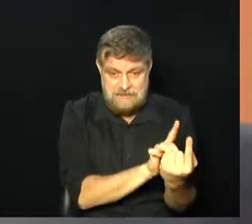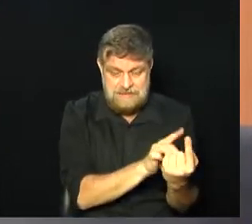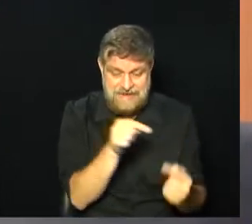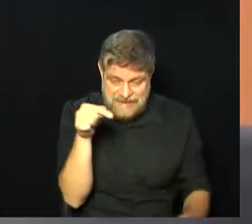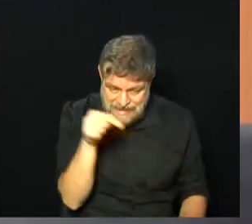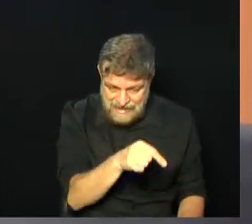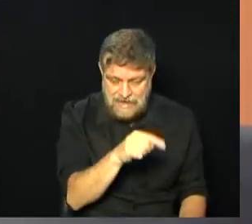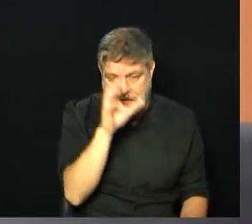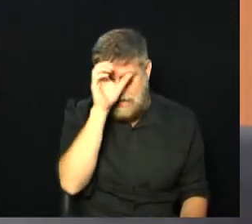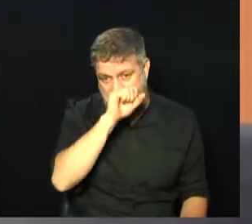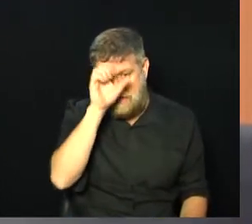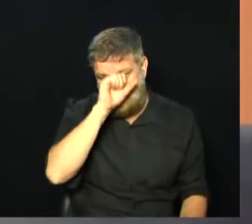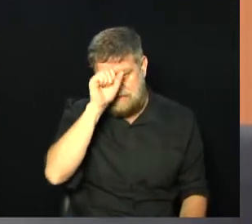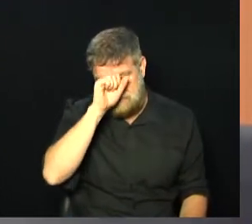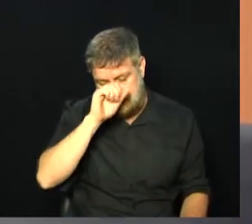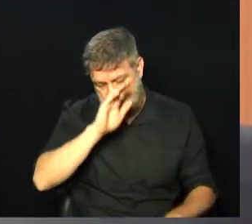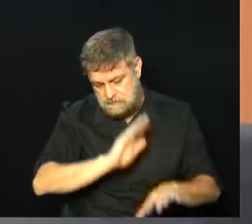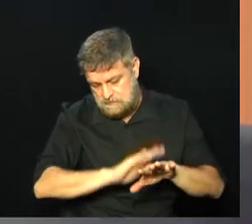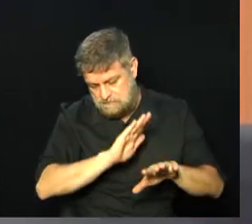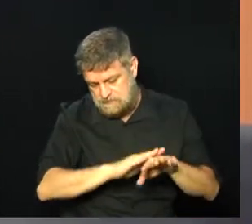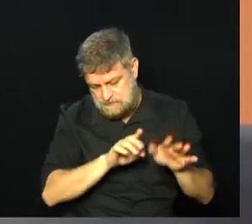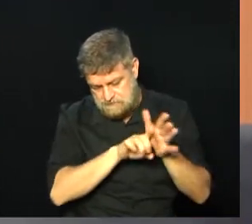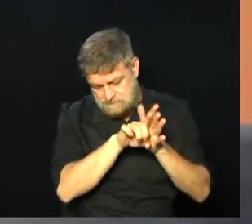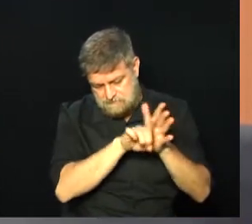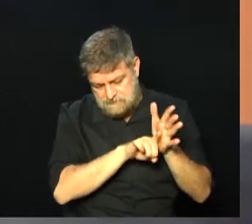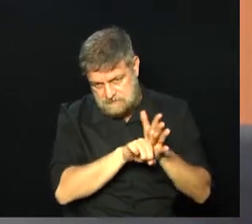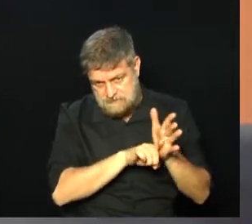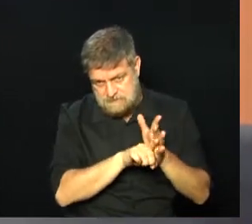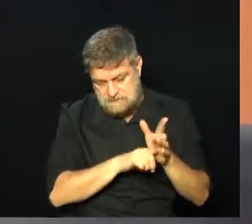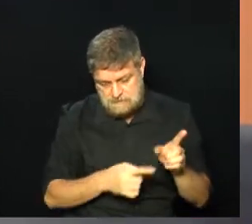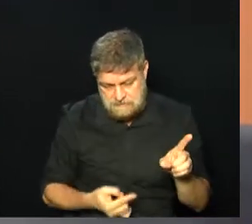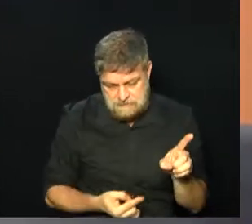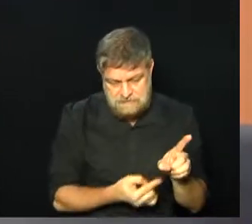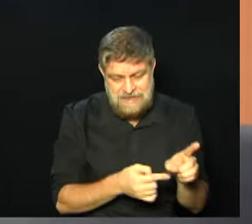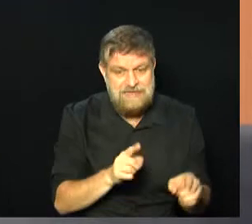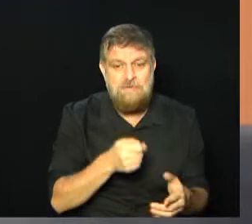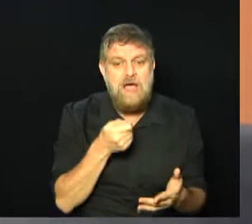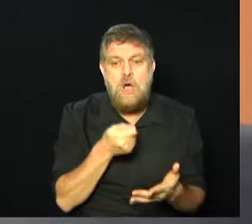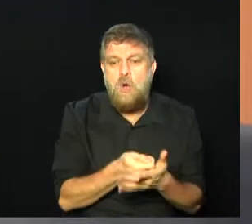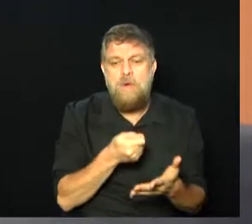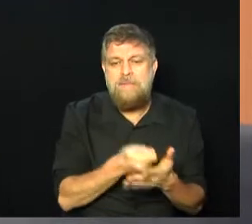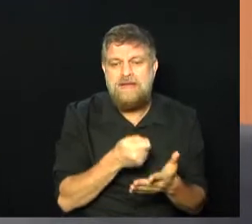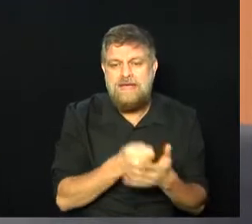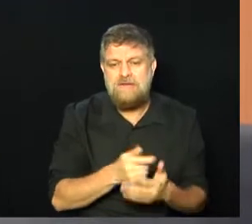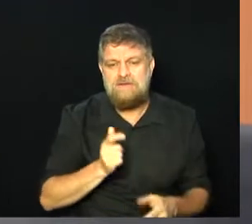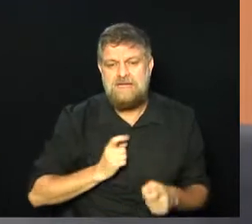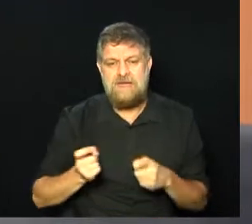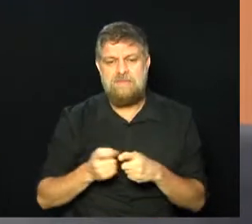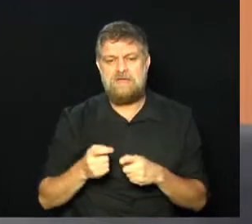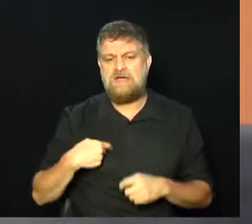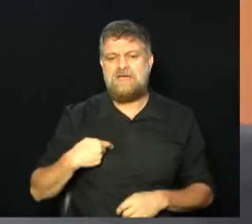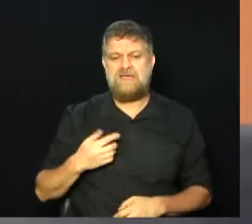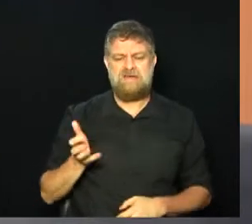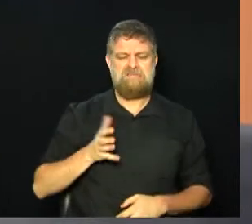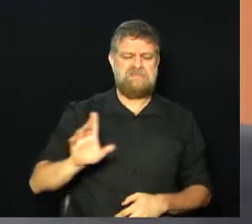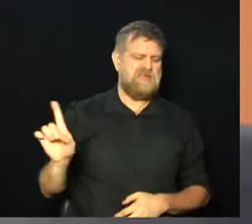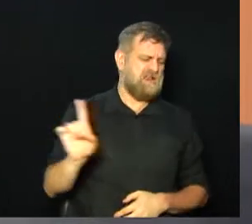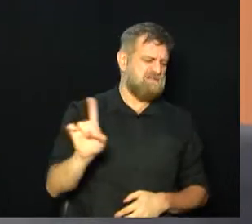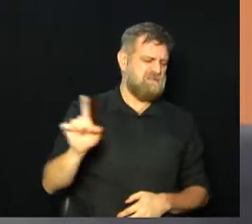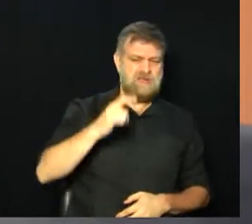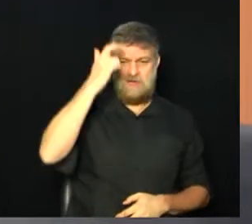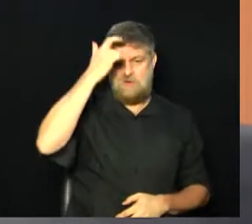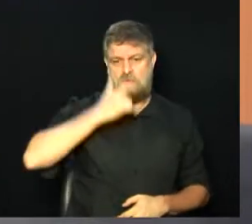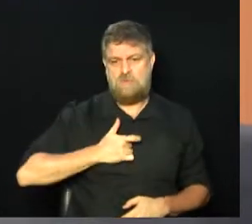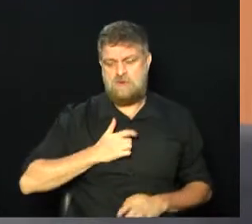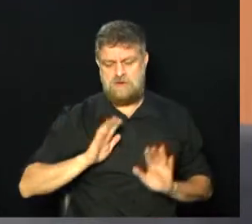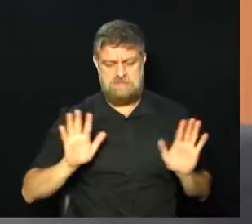fazer esse rastreamento. Eles não são obrigados, tem médico que fala, não, eu não quero aprender a fazer esse exame, eu sou